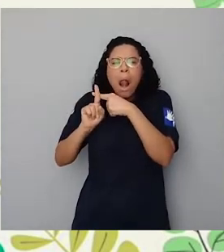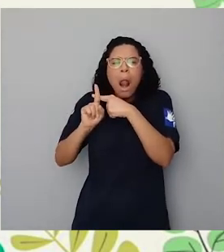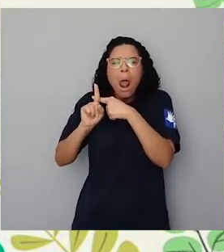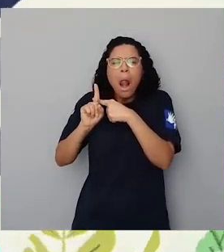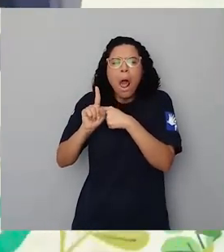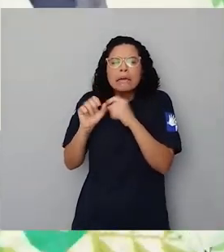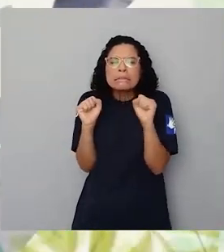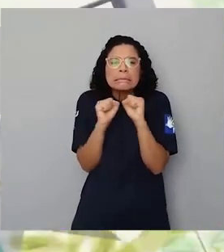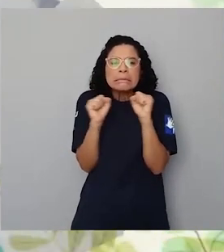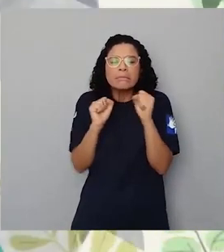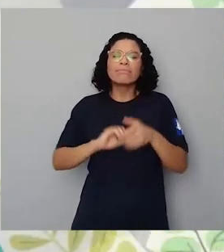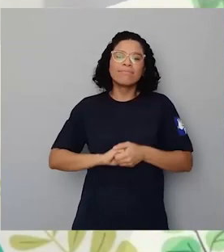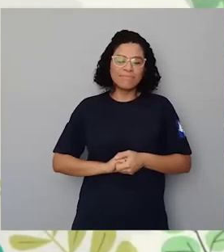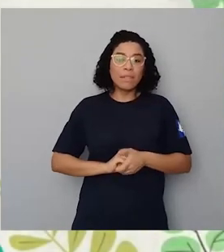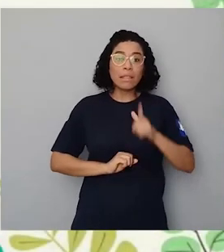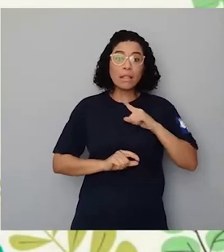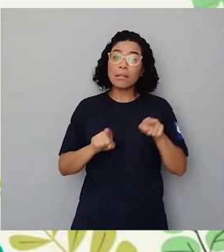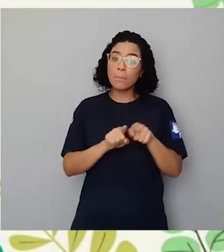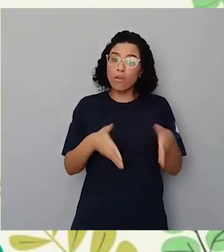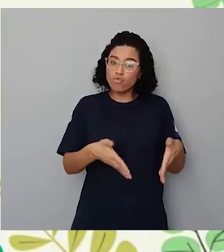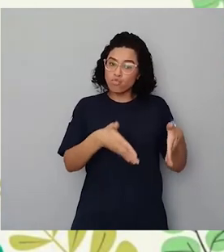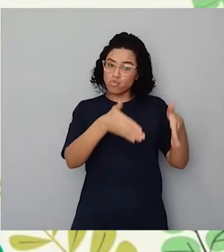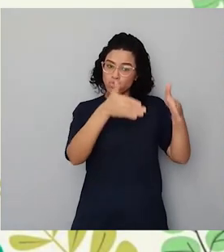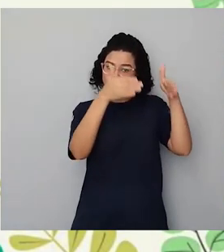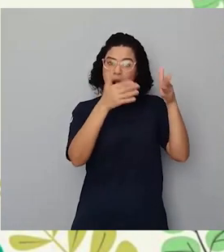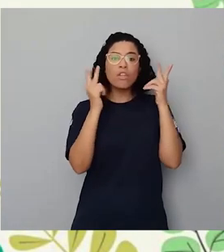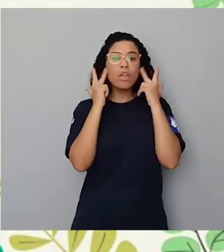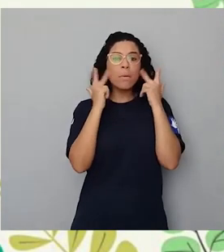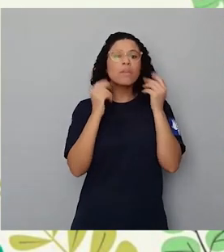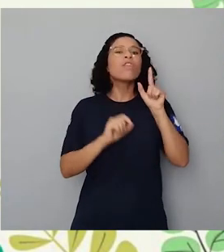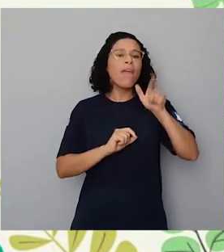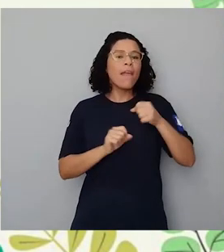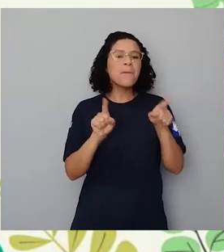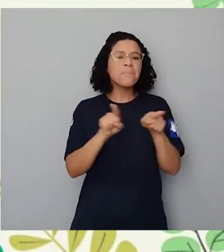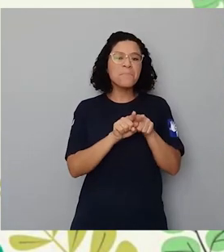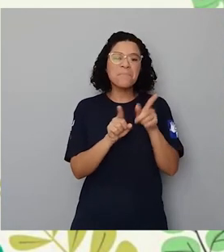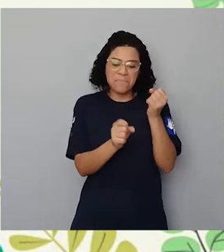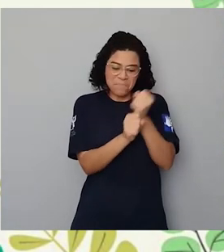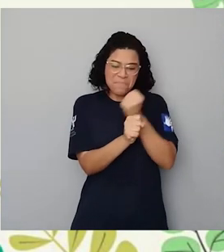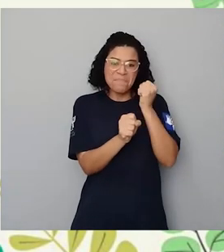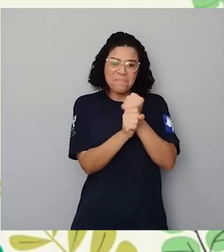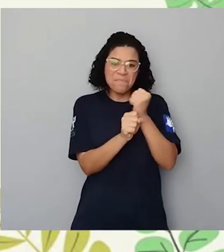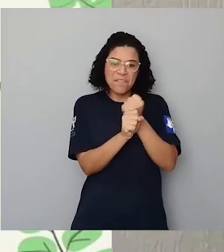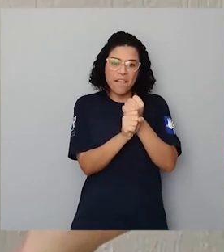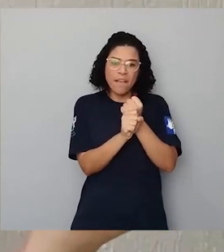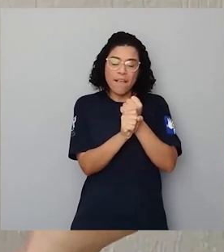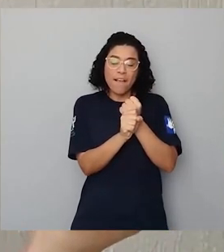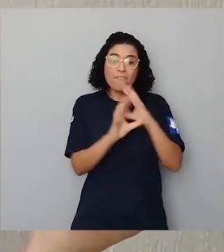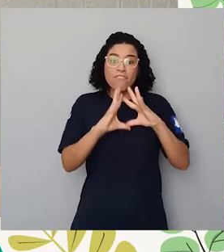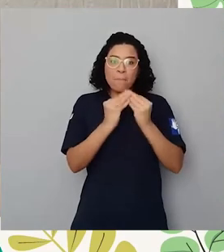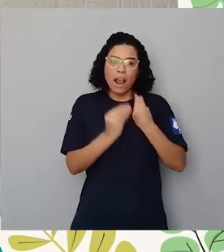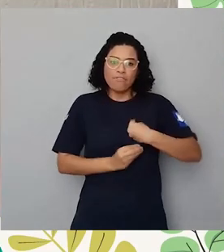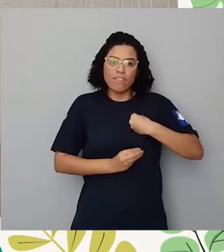faz muito frio. Tem também os edifícios, que normalmente são de alvenaria e abrigam muitas